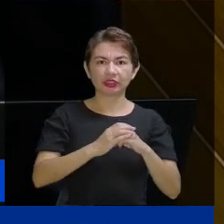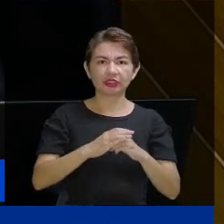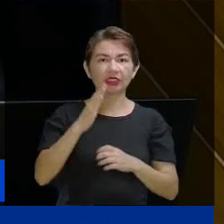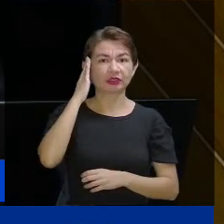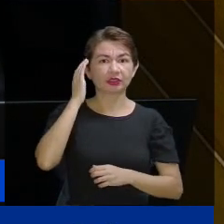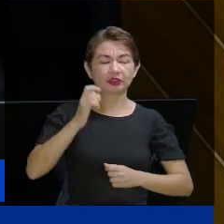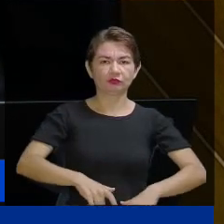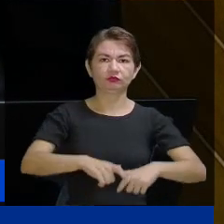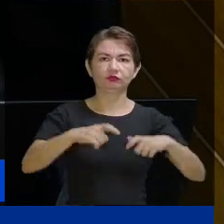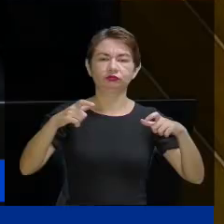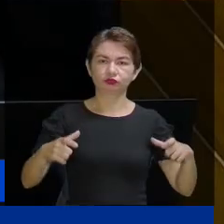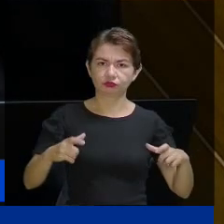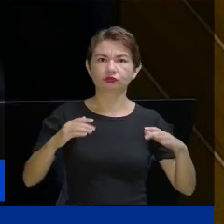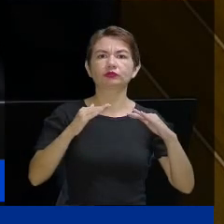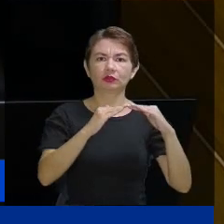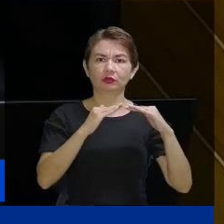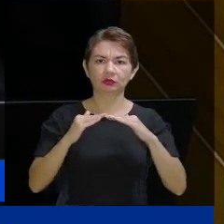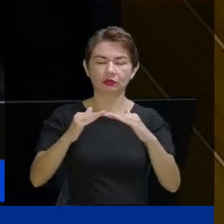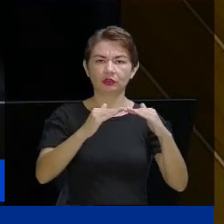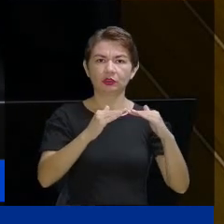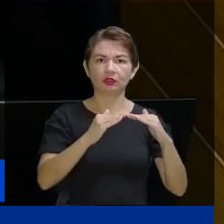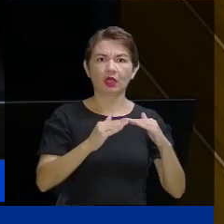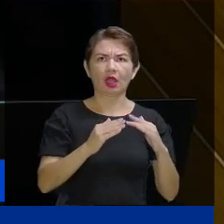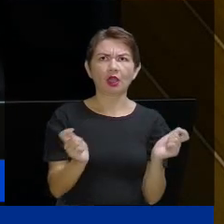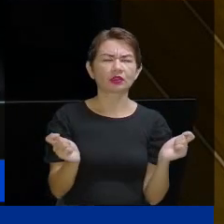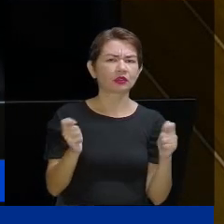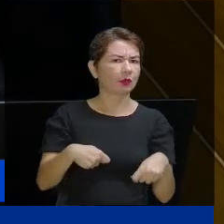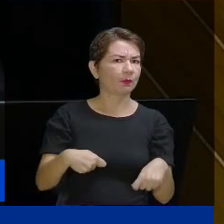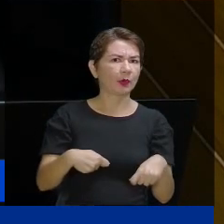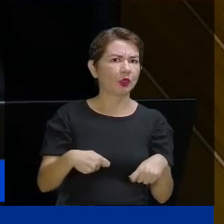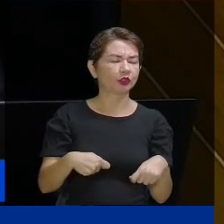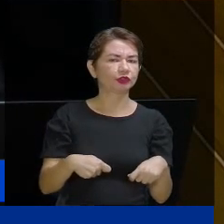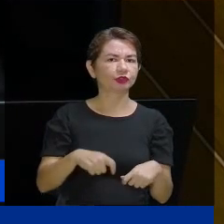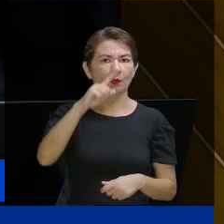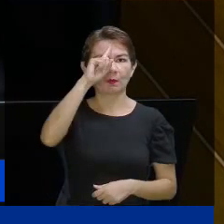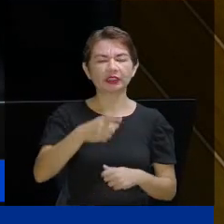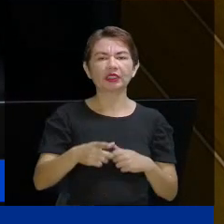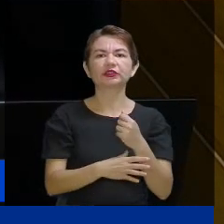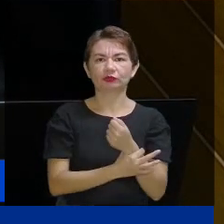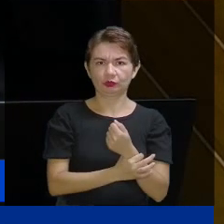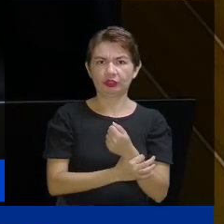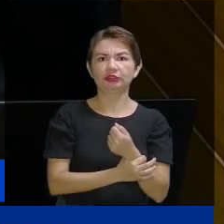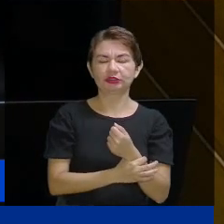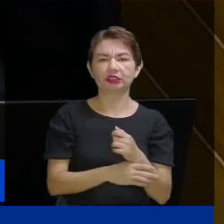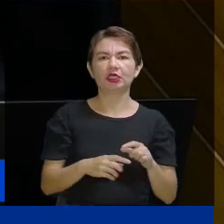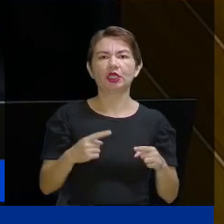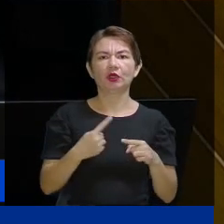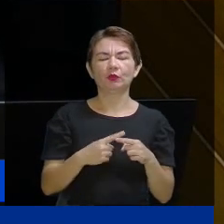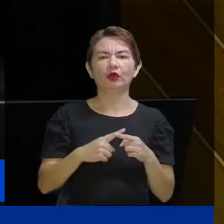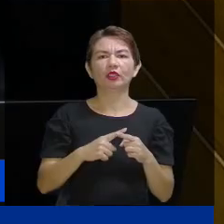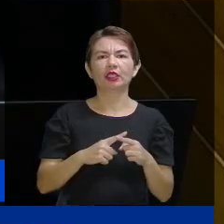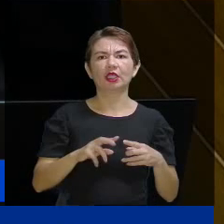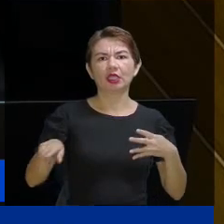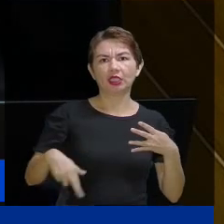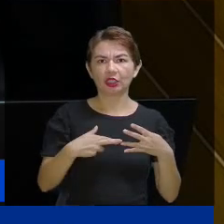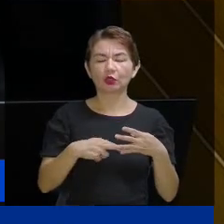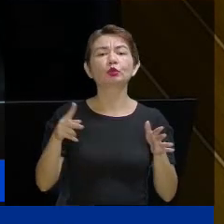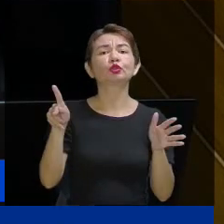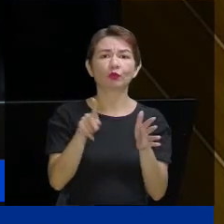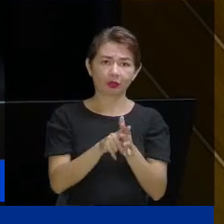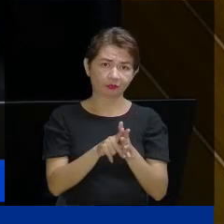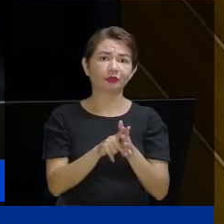entendeu por maioria que não seria cabível o mandado de segurança em razão de haver recurso